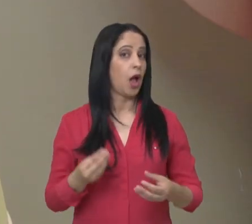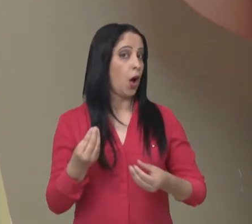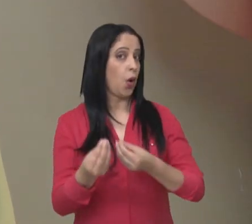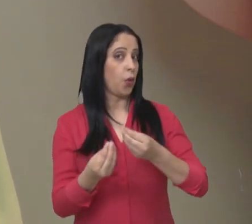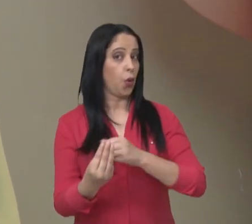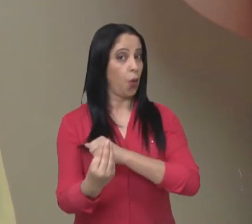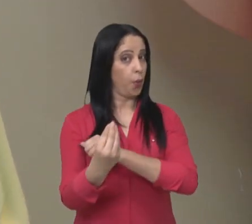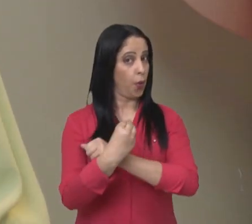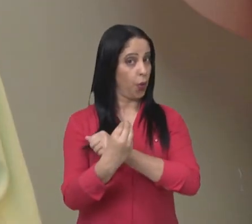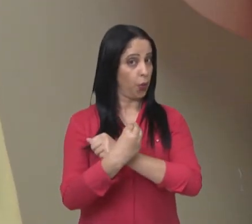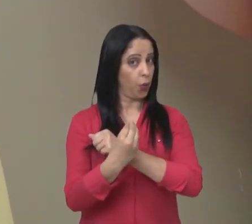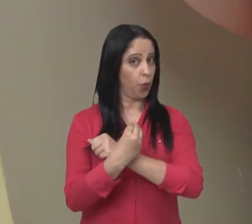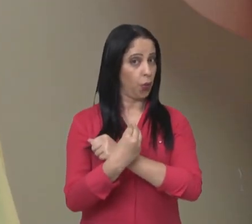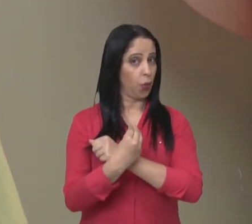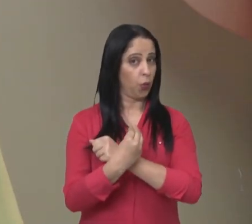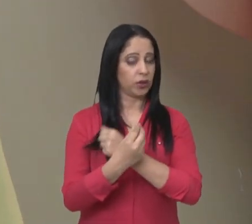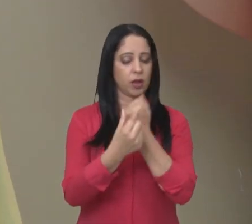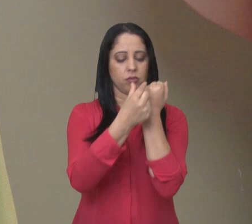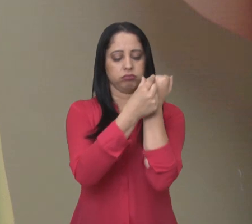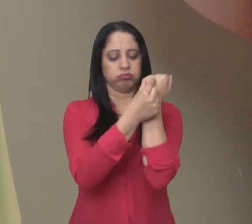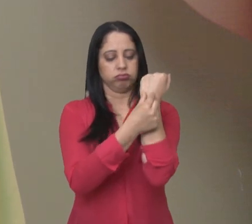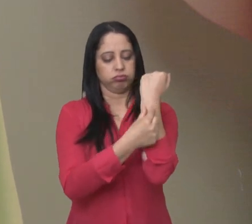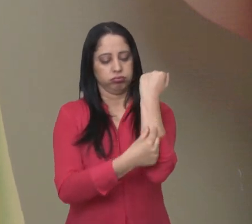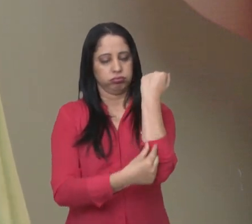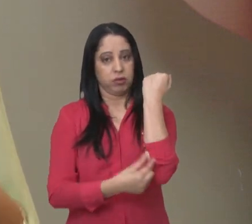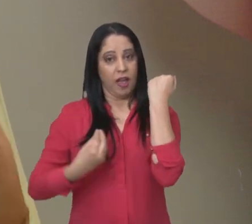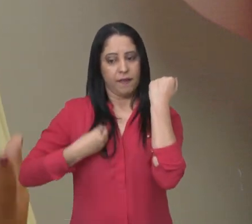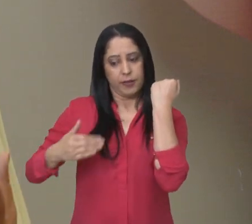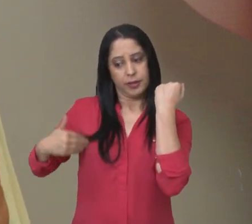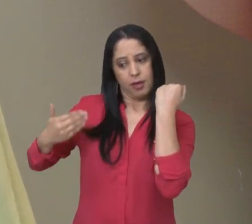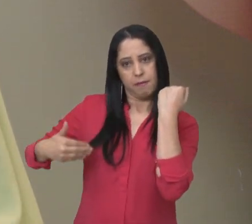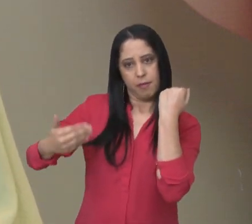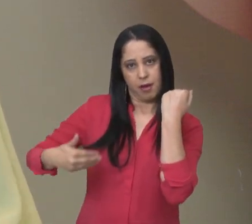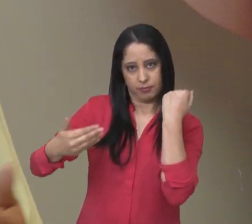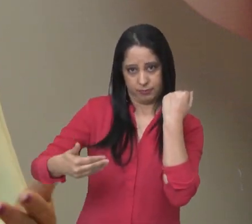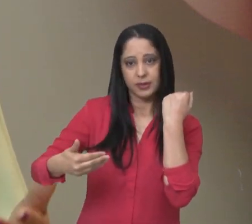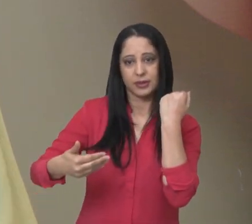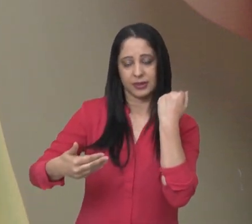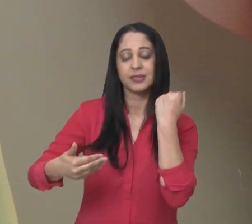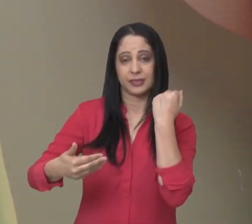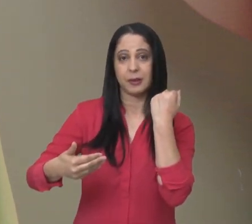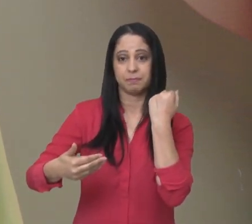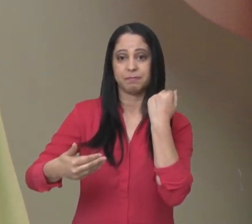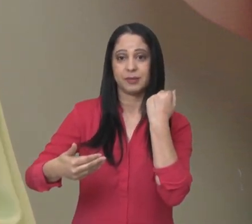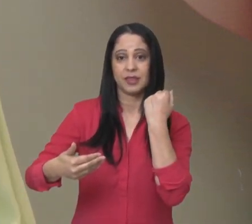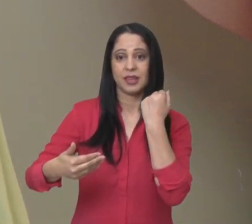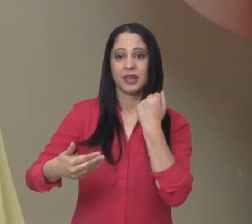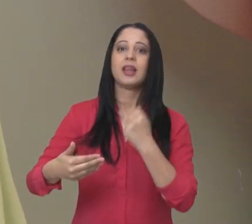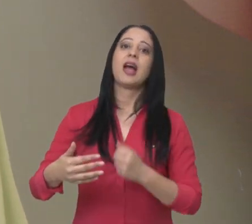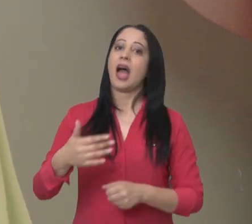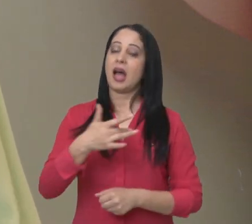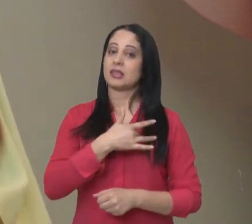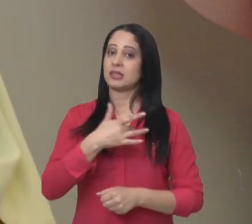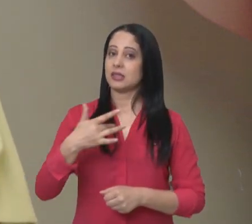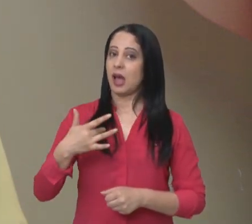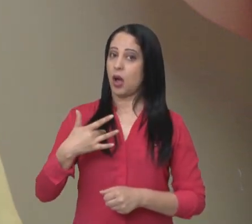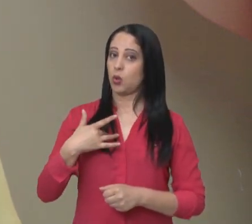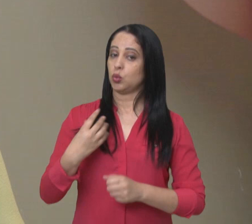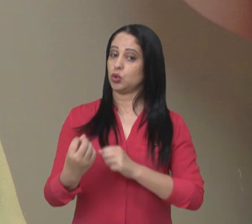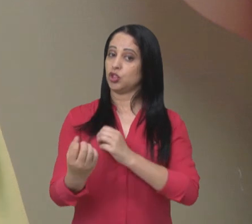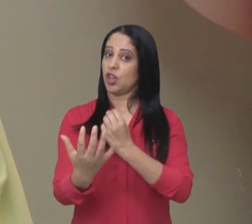obrigada mesmo. Bom, o jeito com que cuidamos e lidamos com a nossa coluna no decorrer da vida interfere diretamente